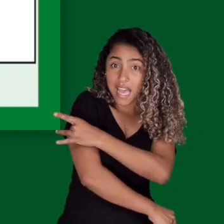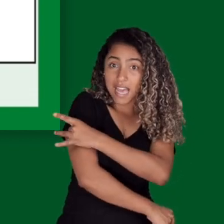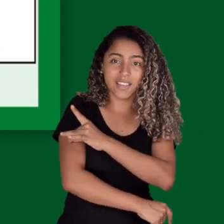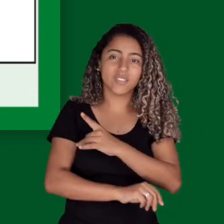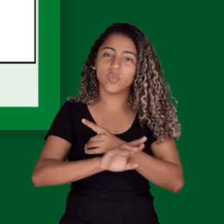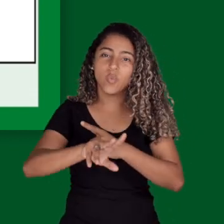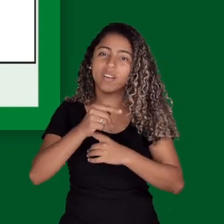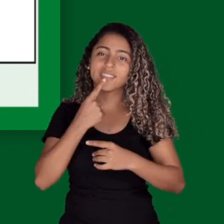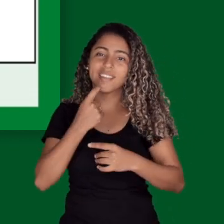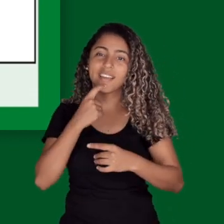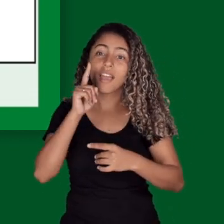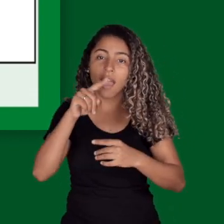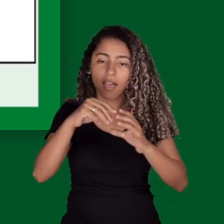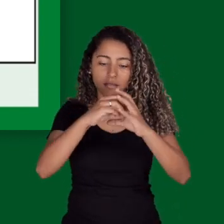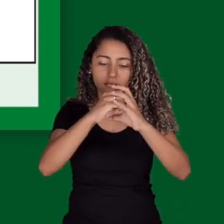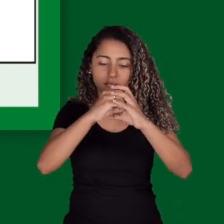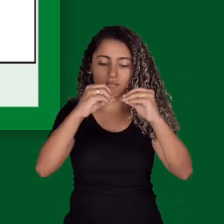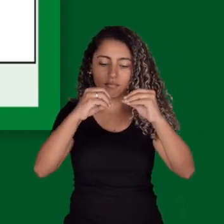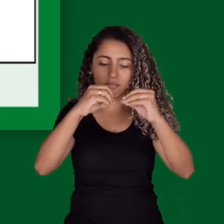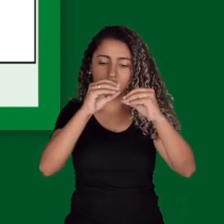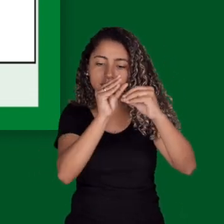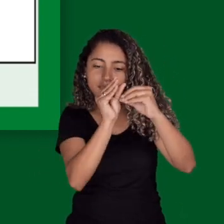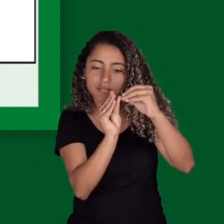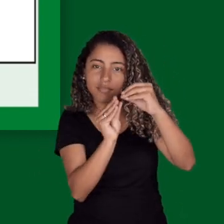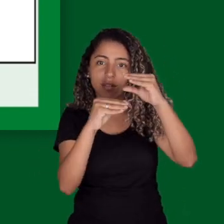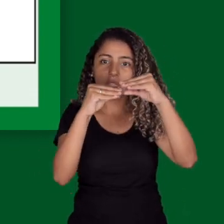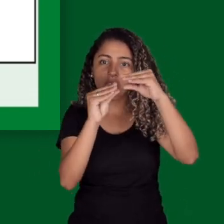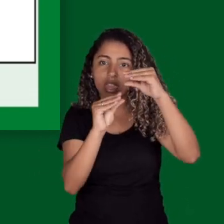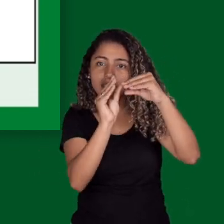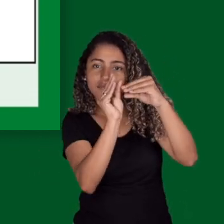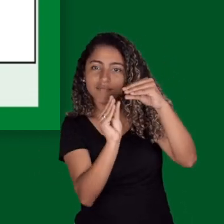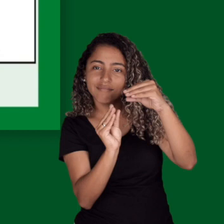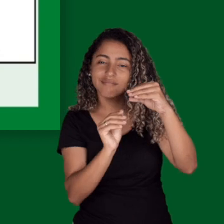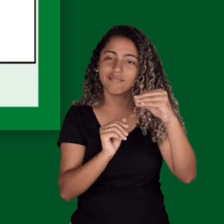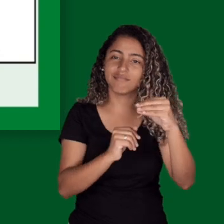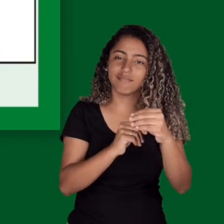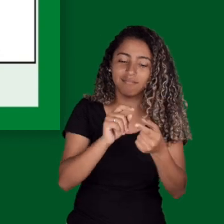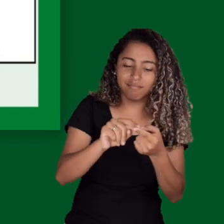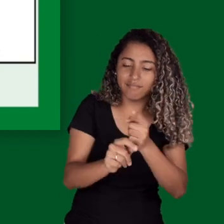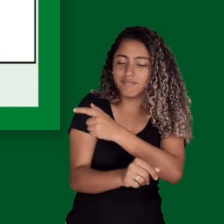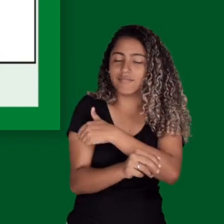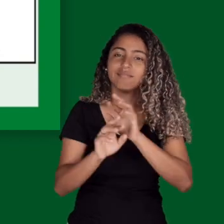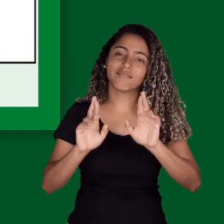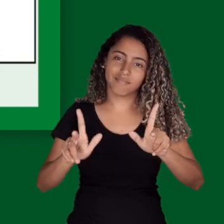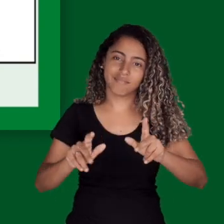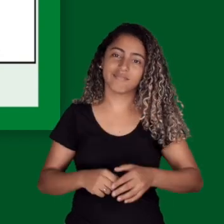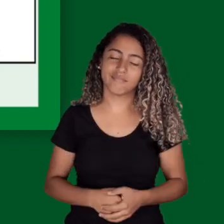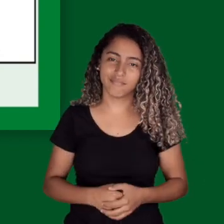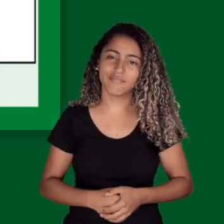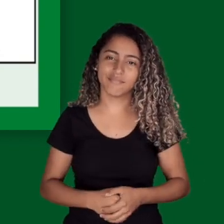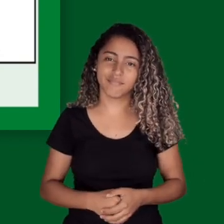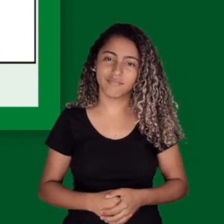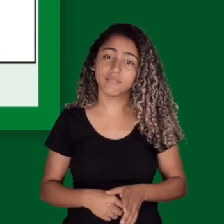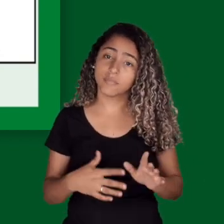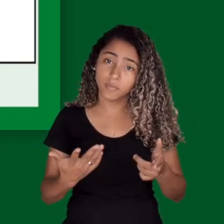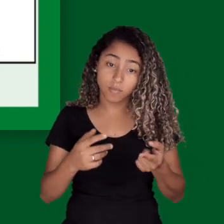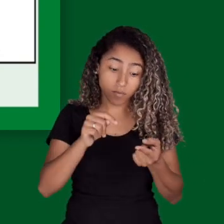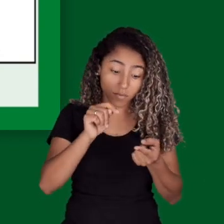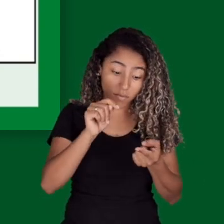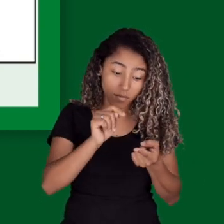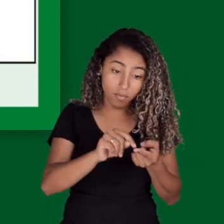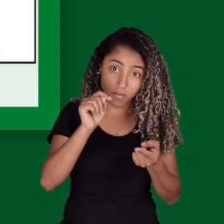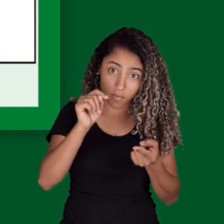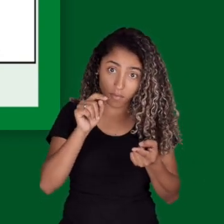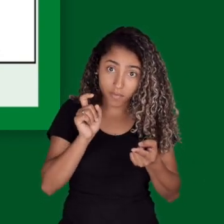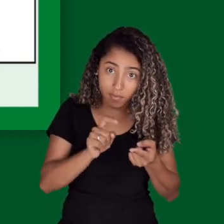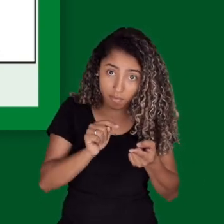líquido do intestício, e o aparelho de glicemia capilar, ele está medindo a glicose diretamente no sangue. Então, a